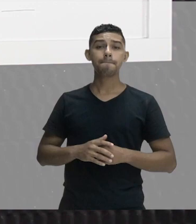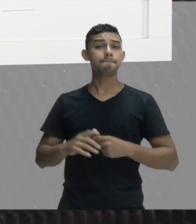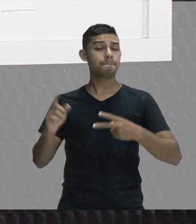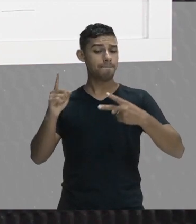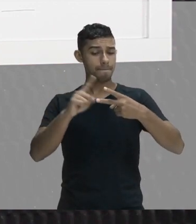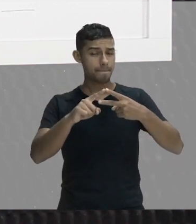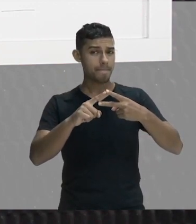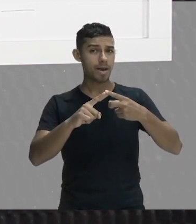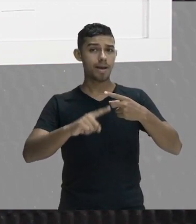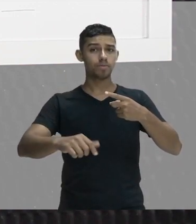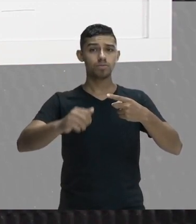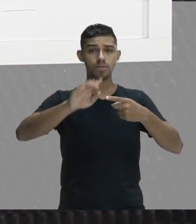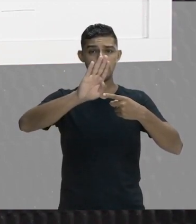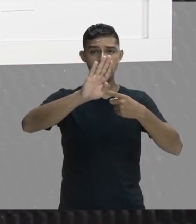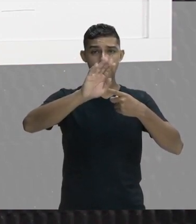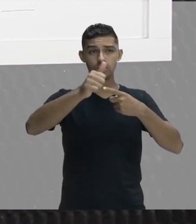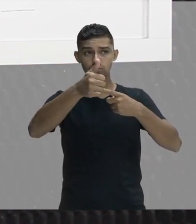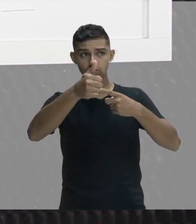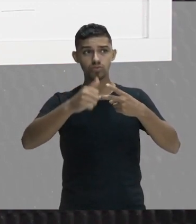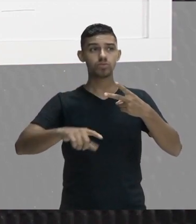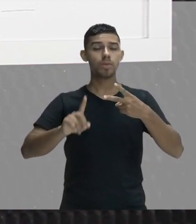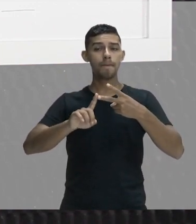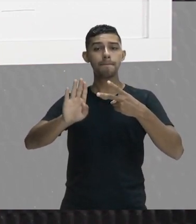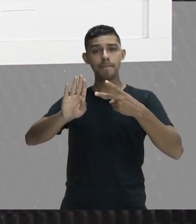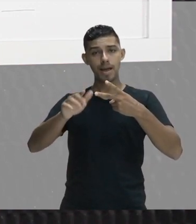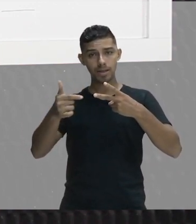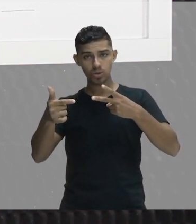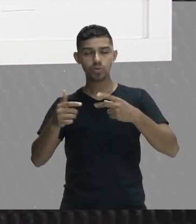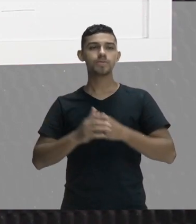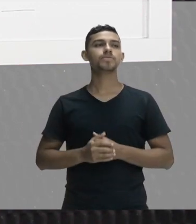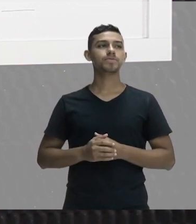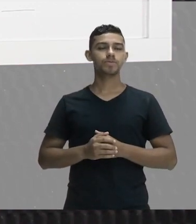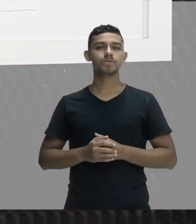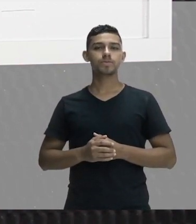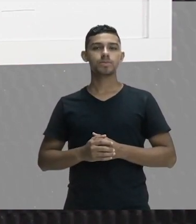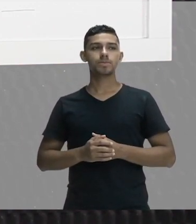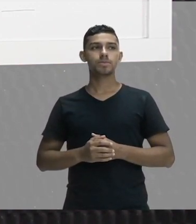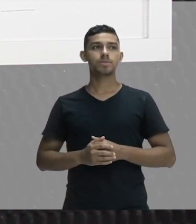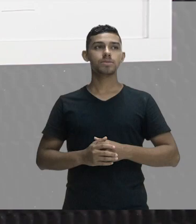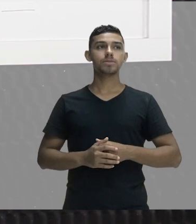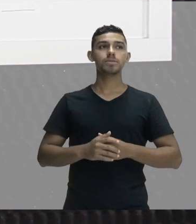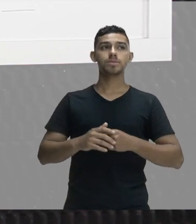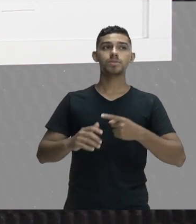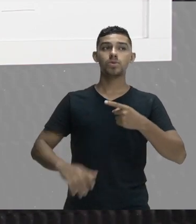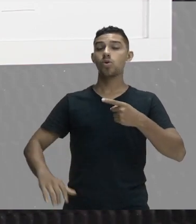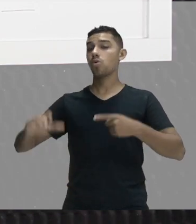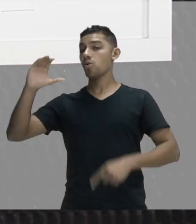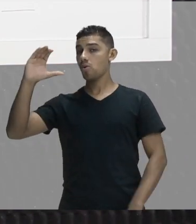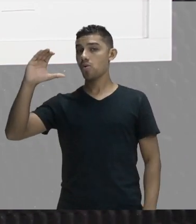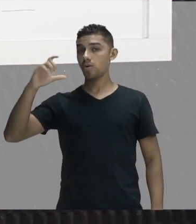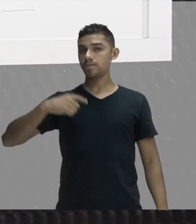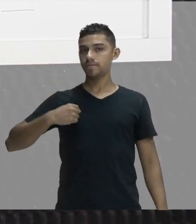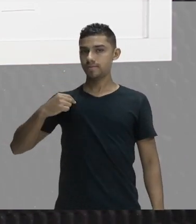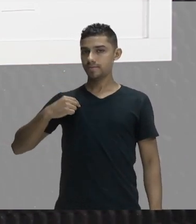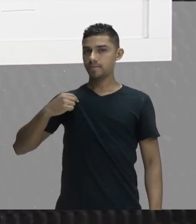bermuda 1 e bermuda 2. Tá? Então, aí eu vou chamar também aqui de camisa 1. Vou